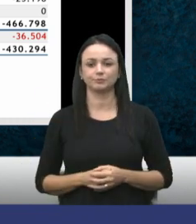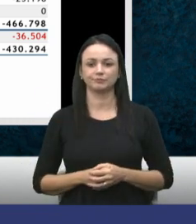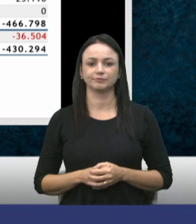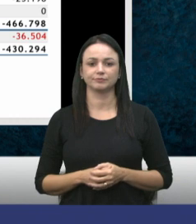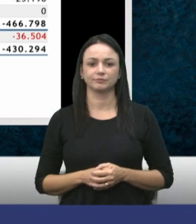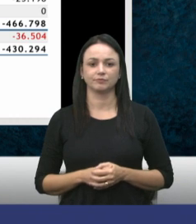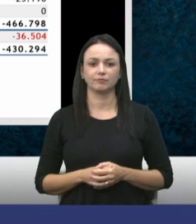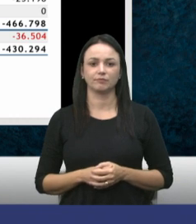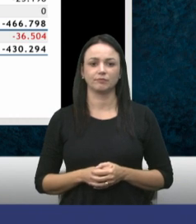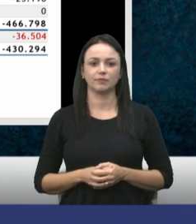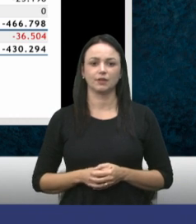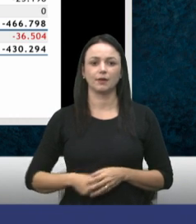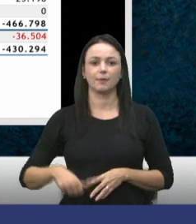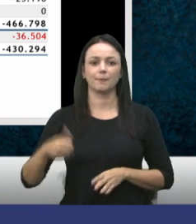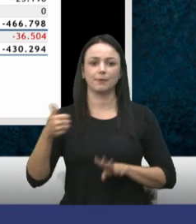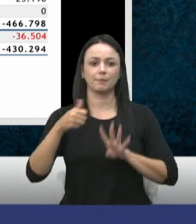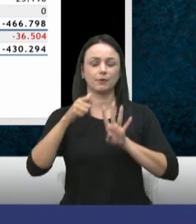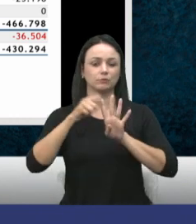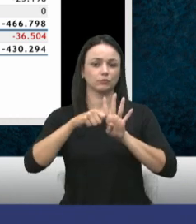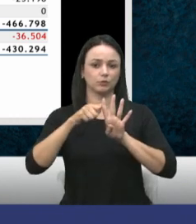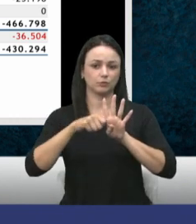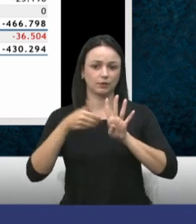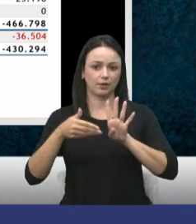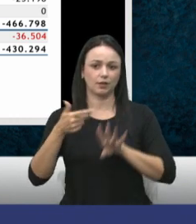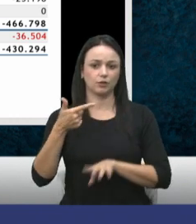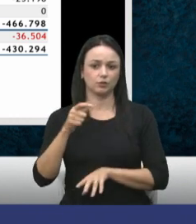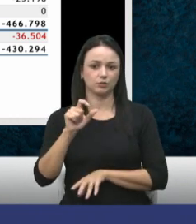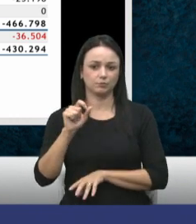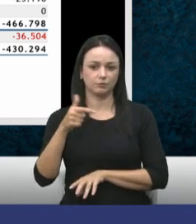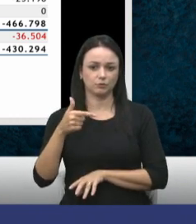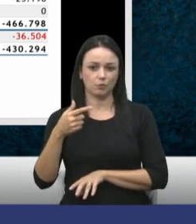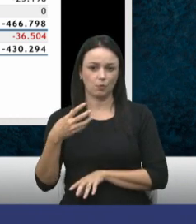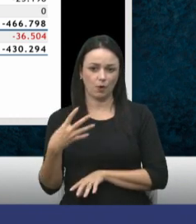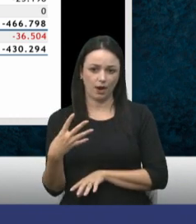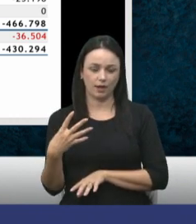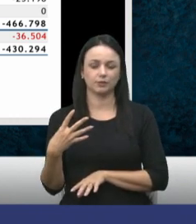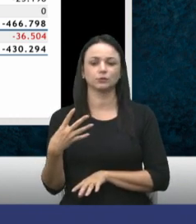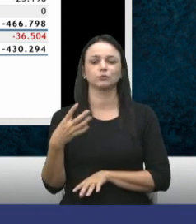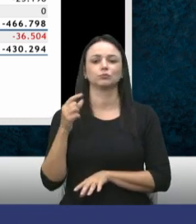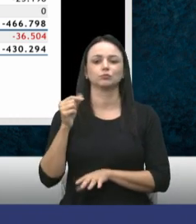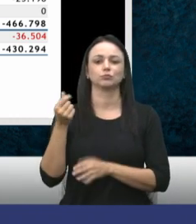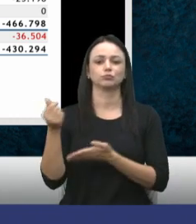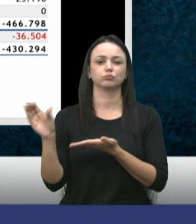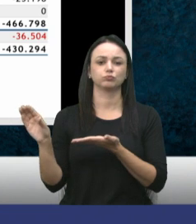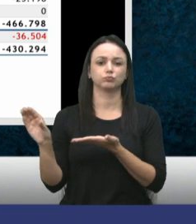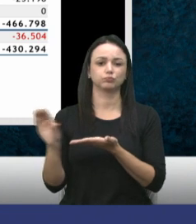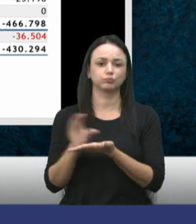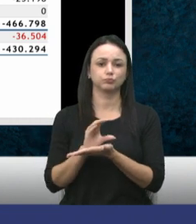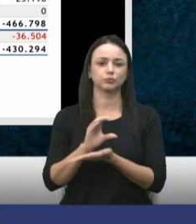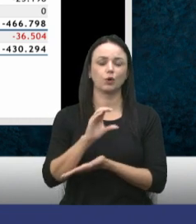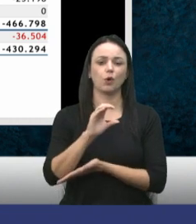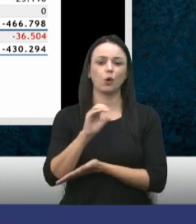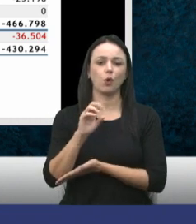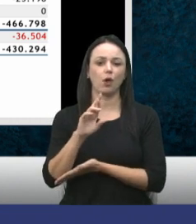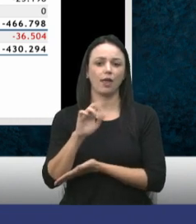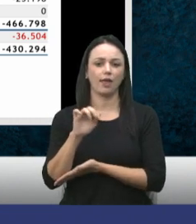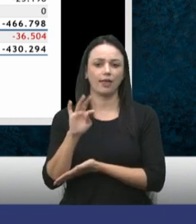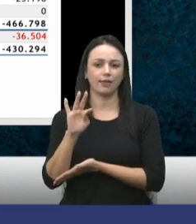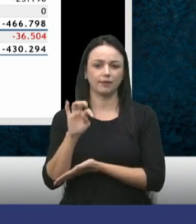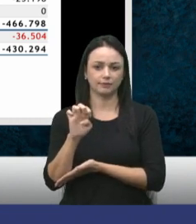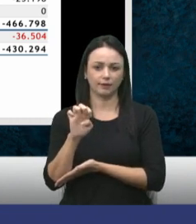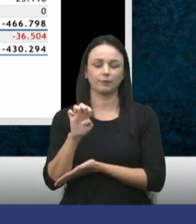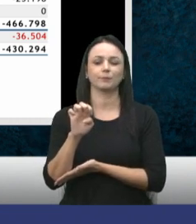No primeiro quadrimestre de 2024, quanto às receitas correntes, o